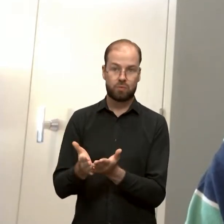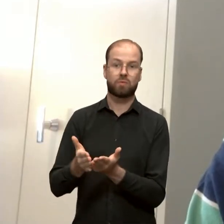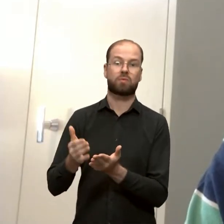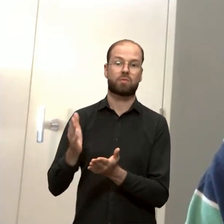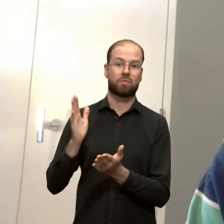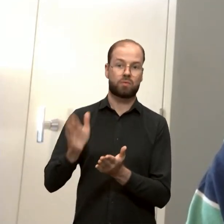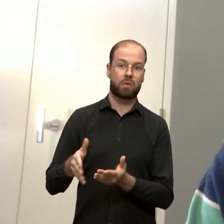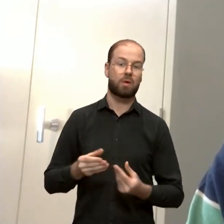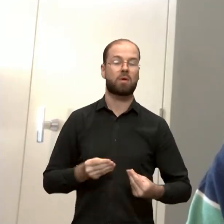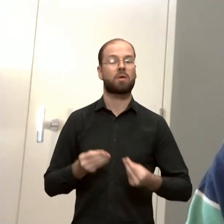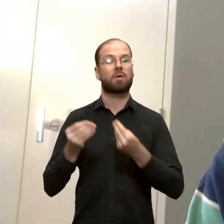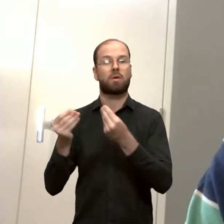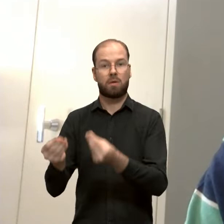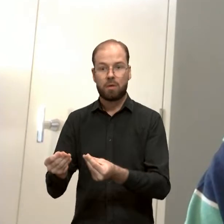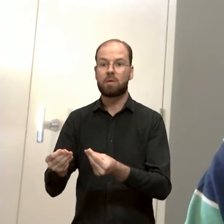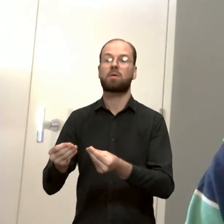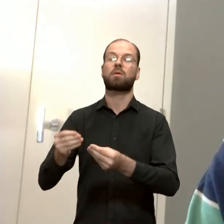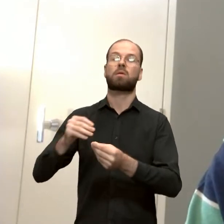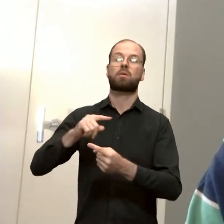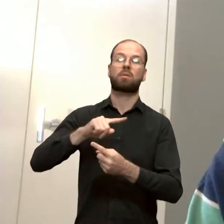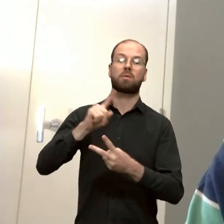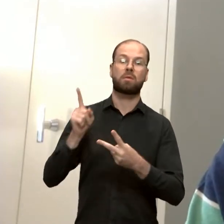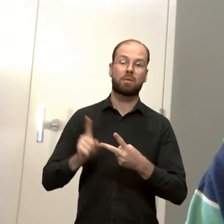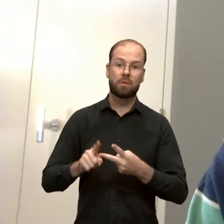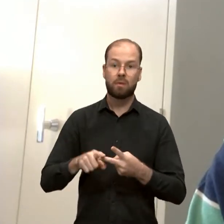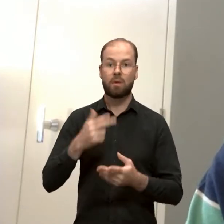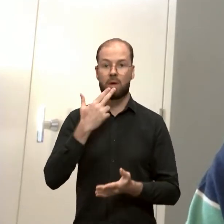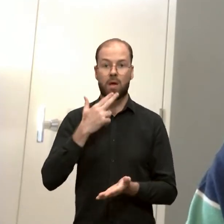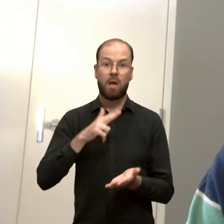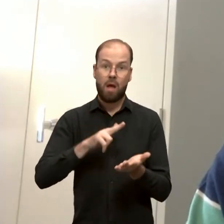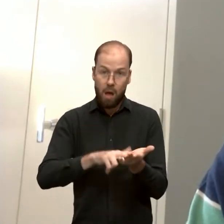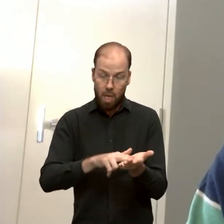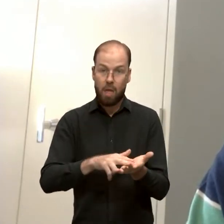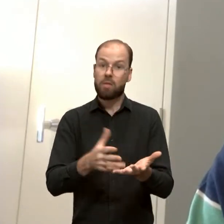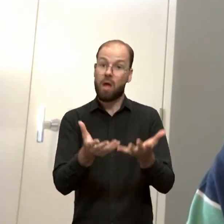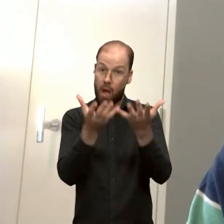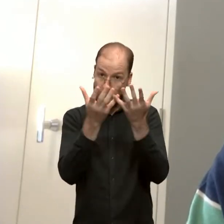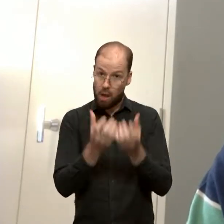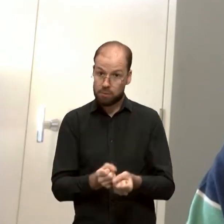a carta de aceite, entre outras coisas.